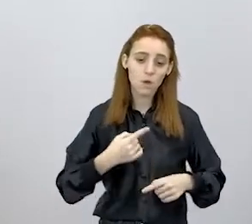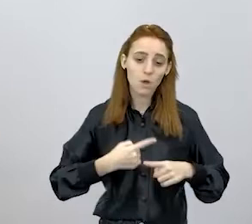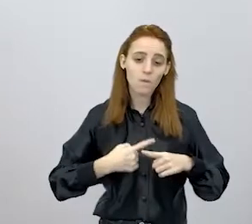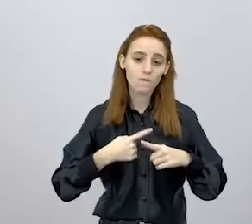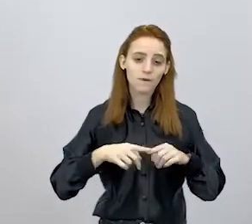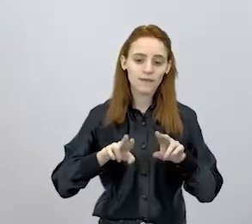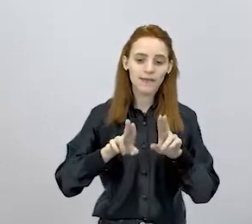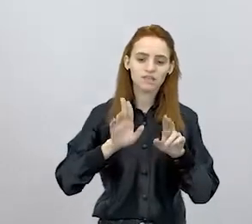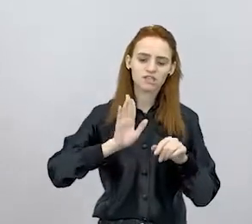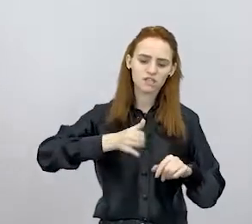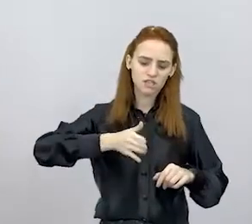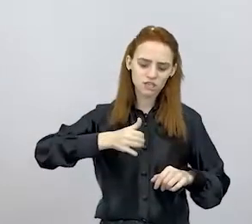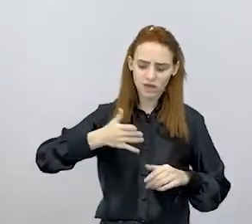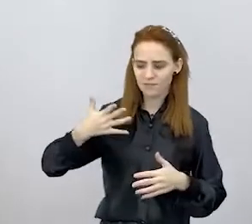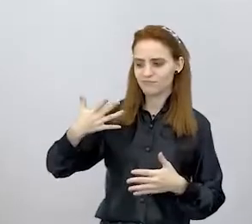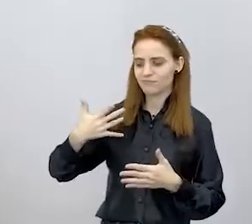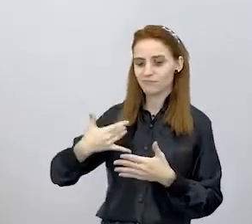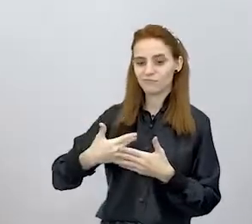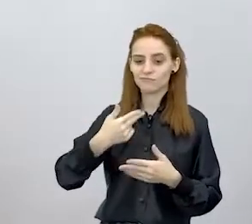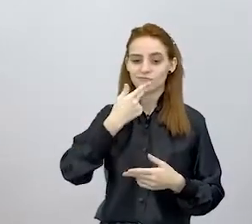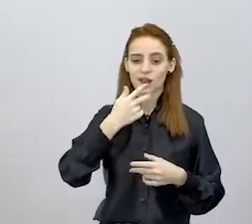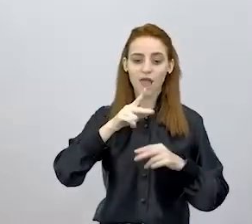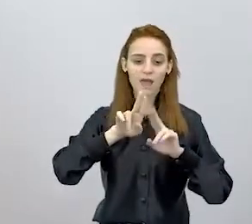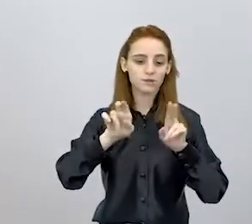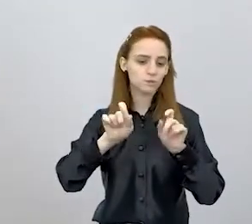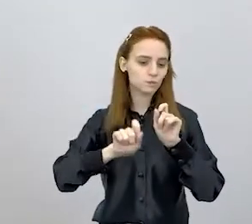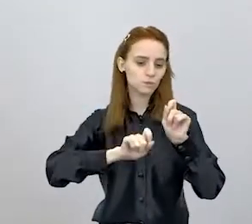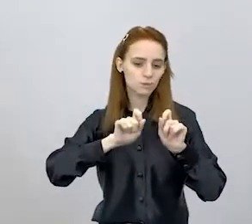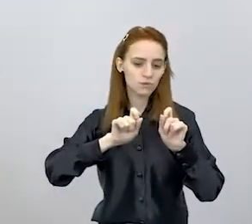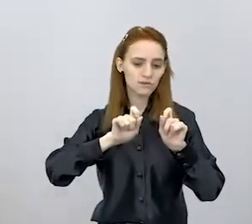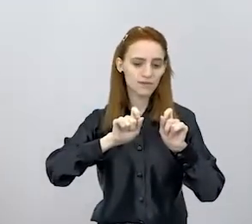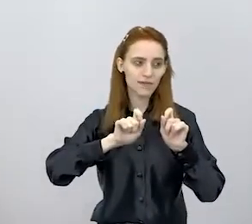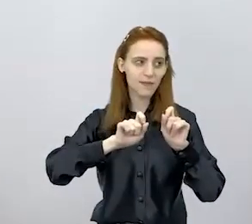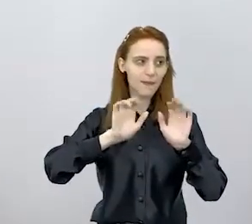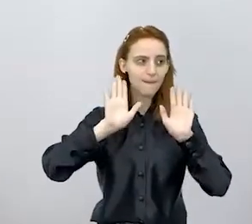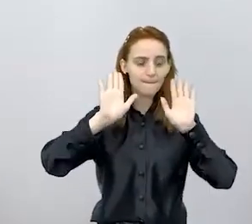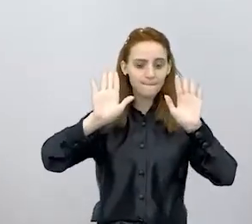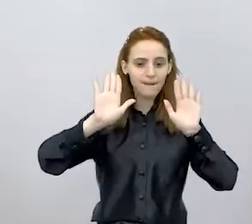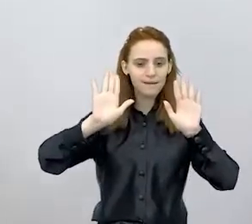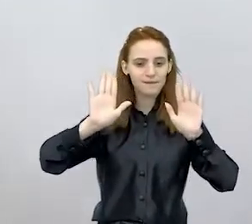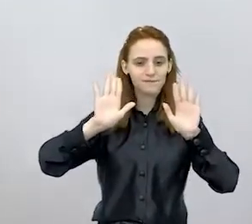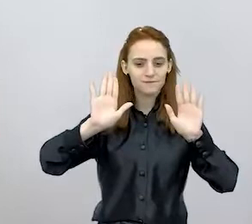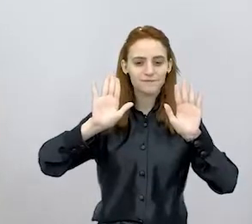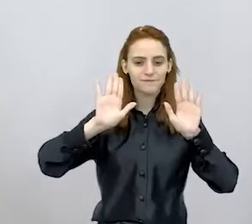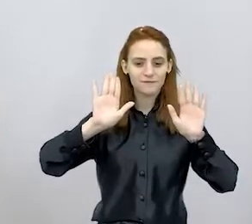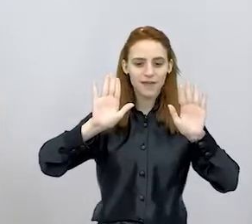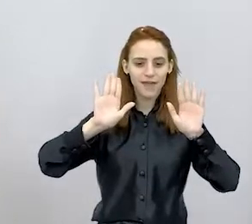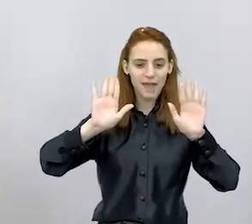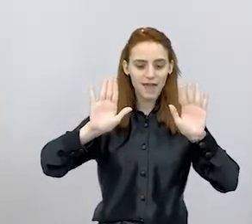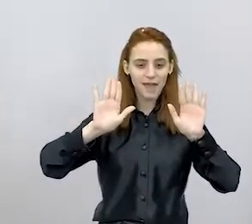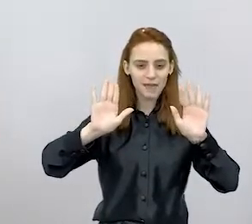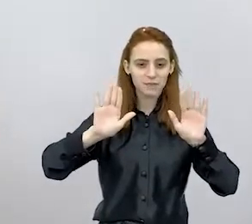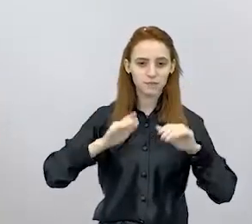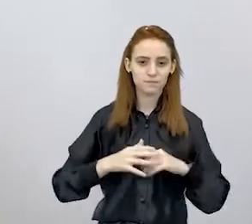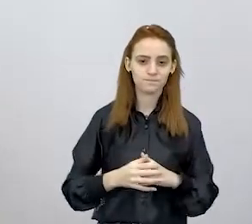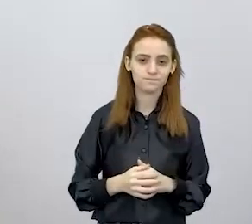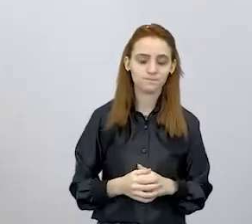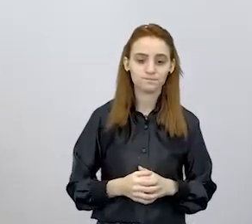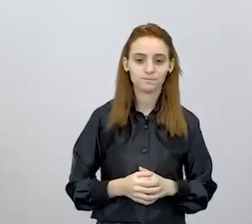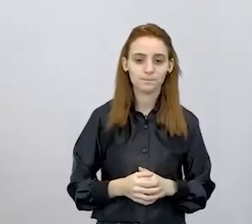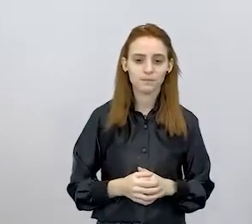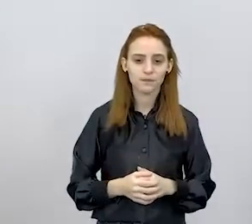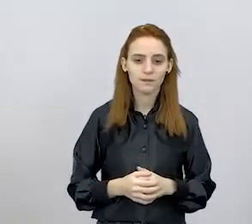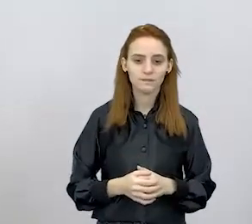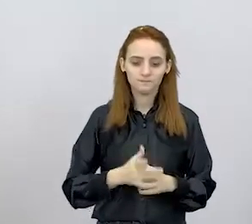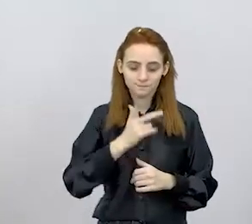manifestos, falamos sobre Semana de Arte Moderna, falamos sobre o cânone, falamos tanta coisa. Então, esta aula, vamos dar aquele passo